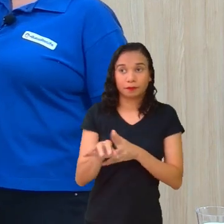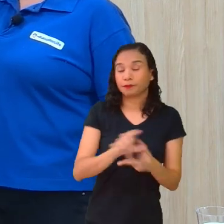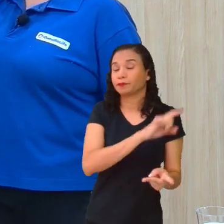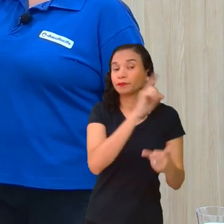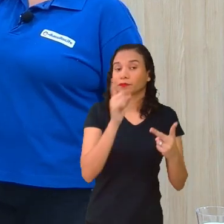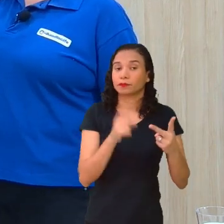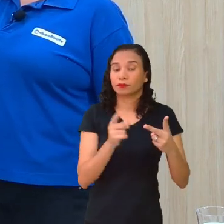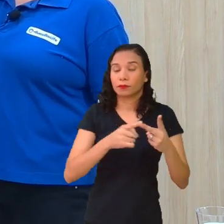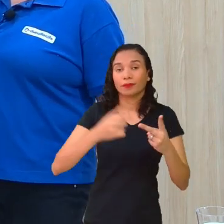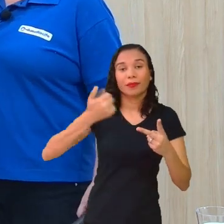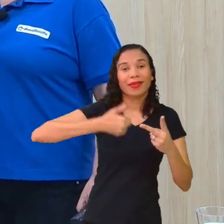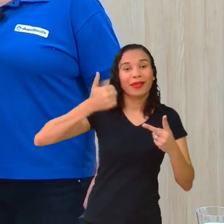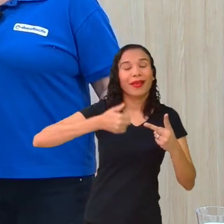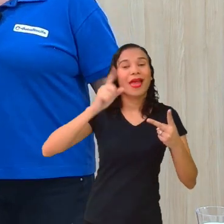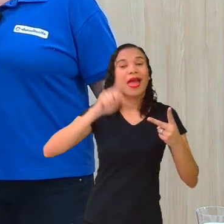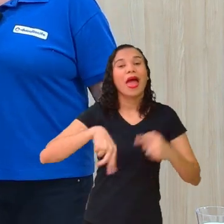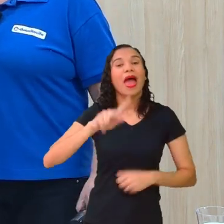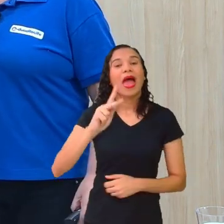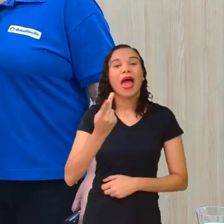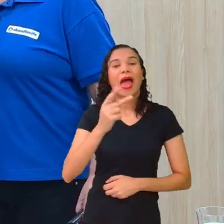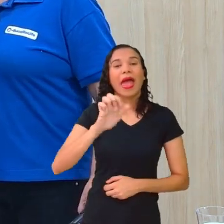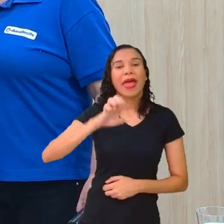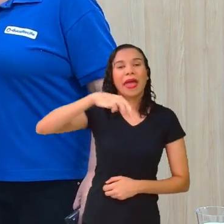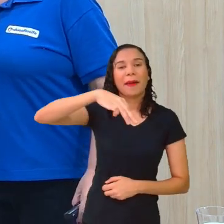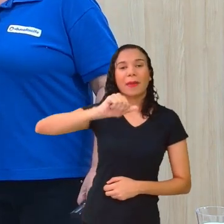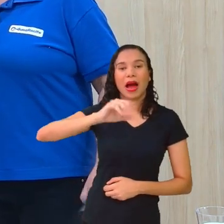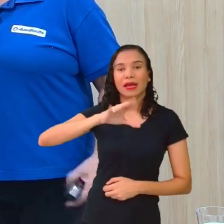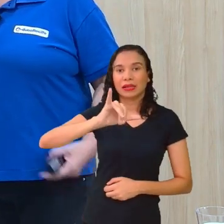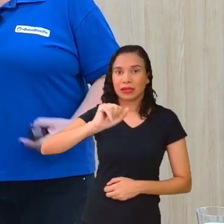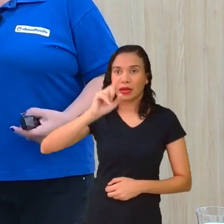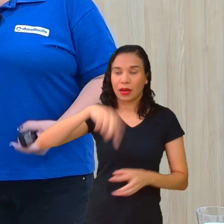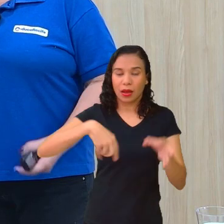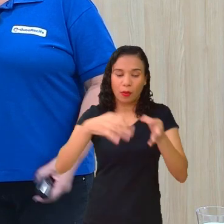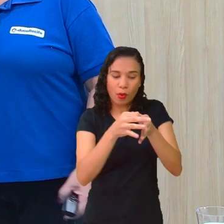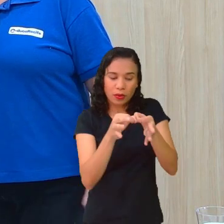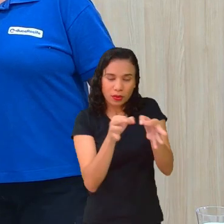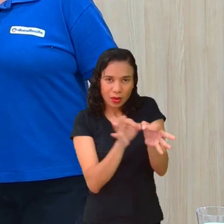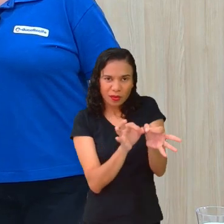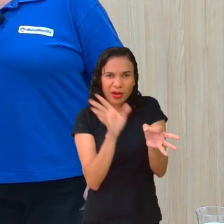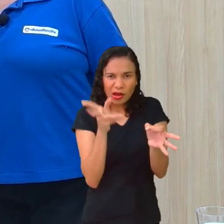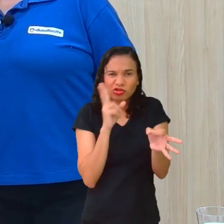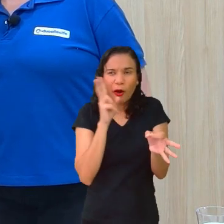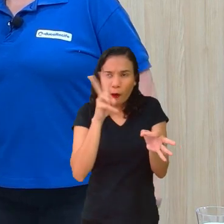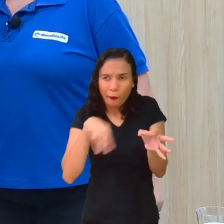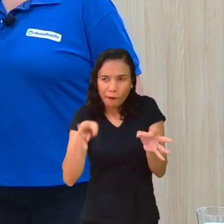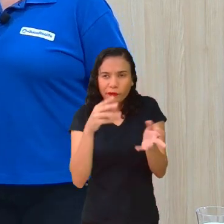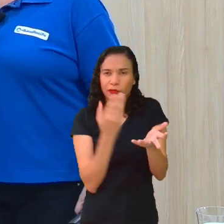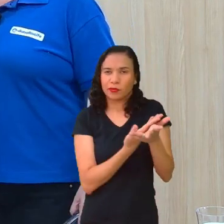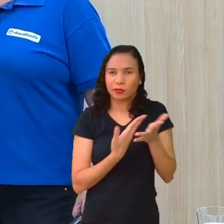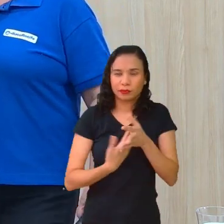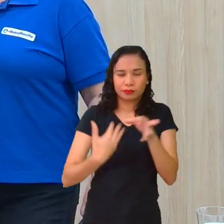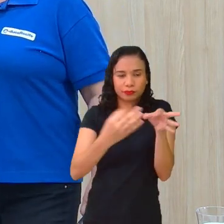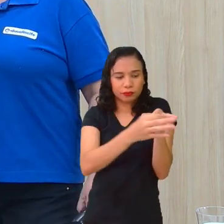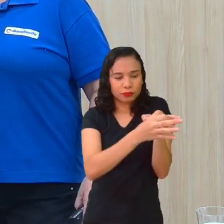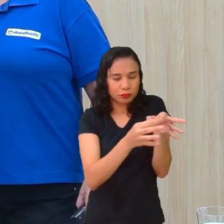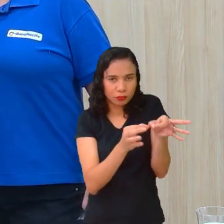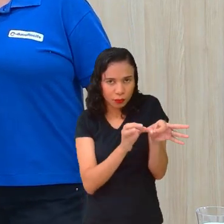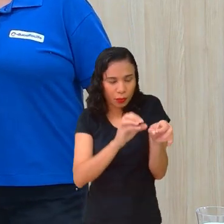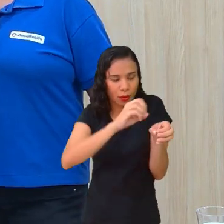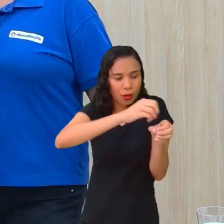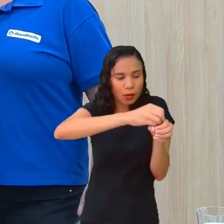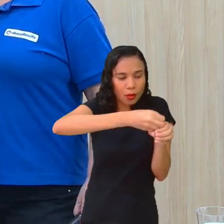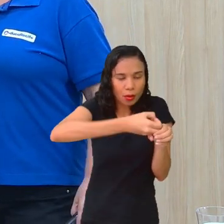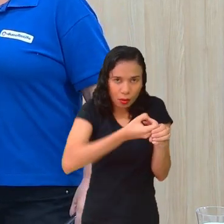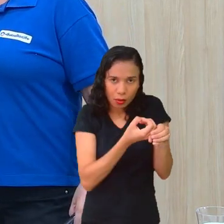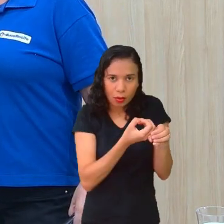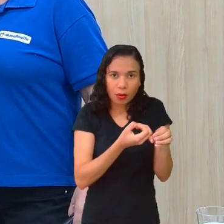nós vamos ver a primeira, a hemácia. A hemácia é uma célula globulosa, nós já fizemos o estudo de célula, e ela é uma célula